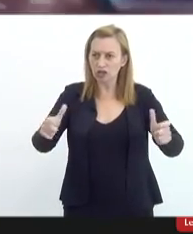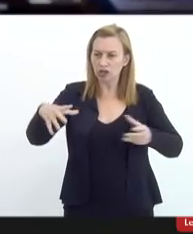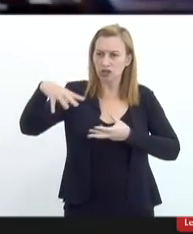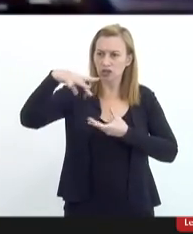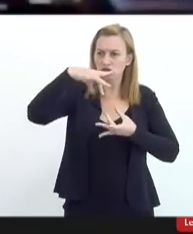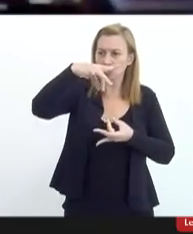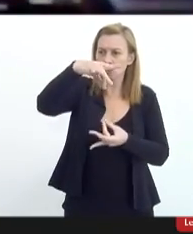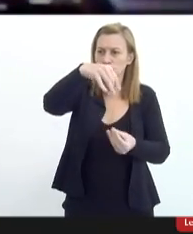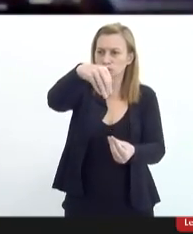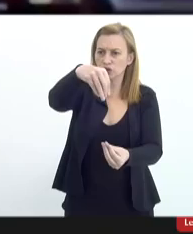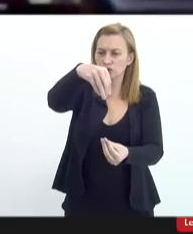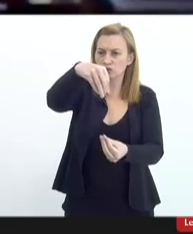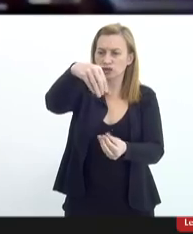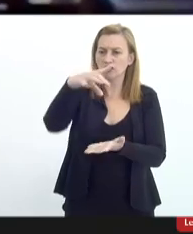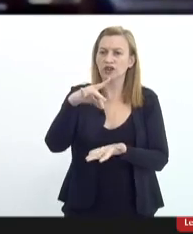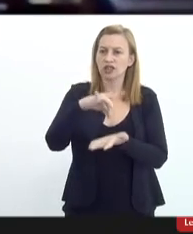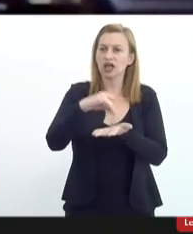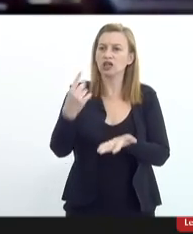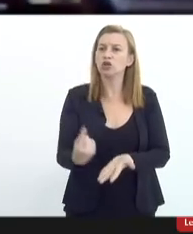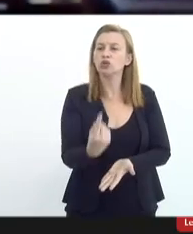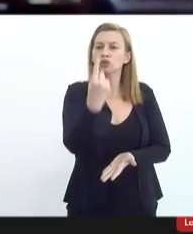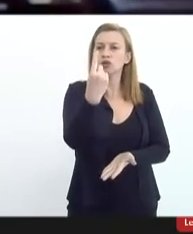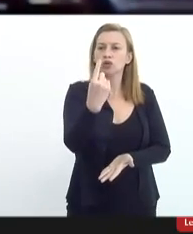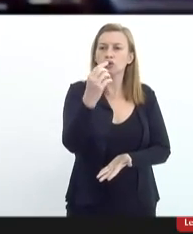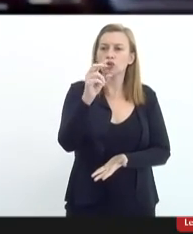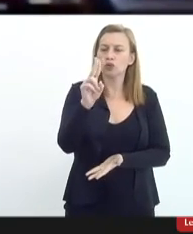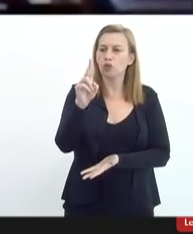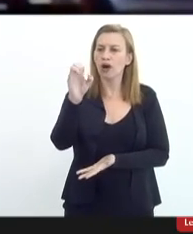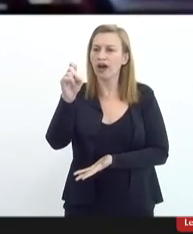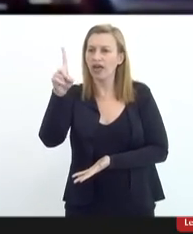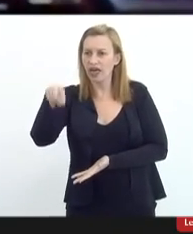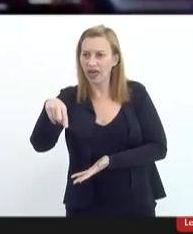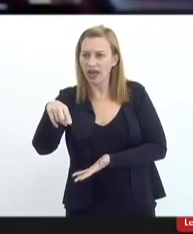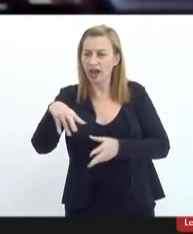uma verdade única sobre o Aie, a terra.